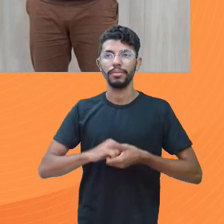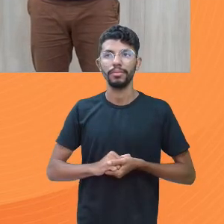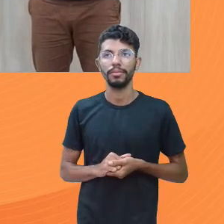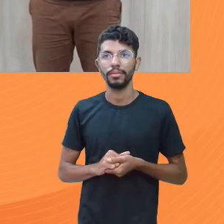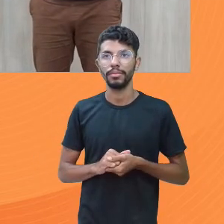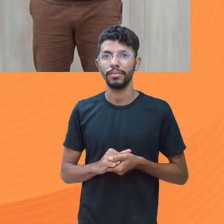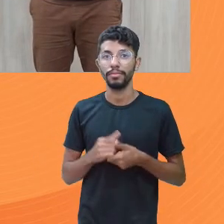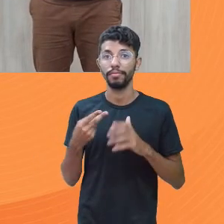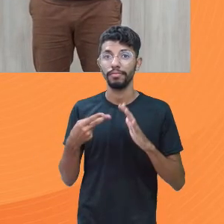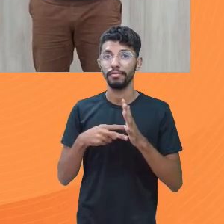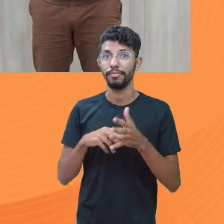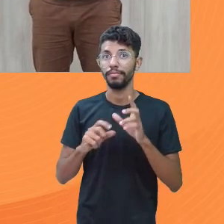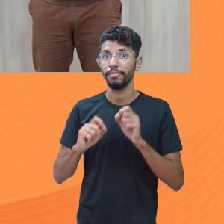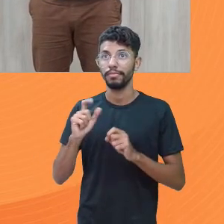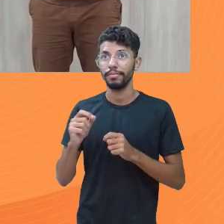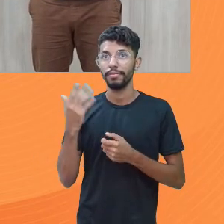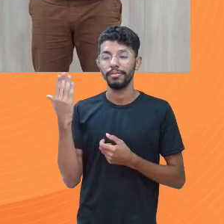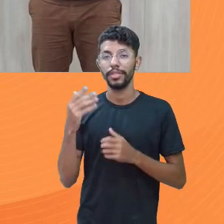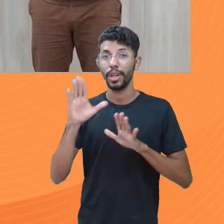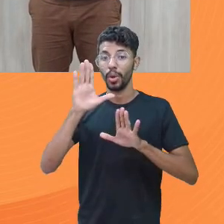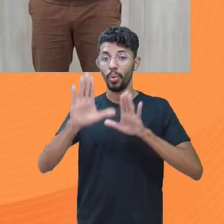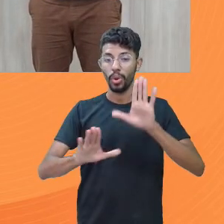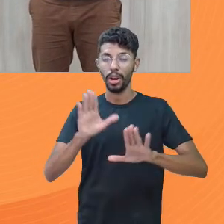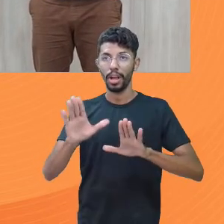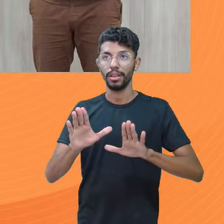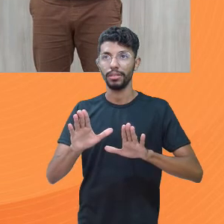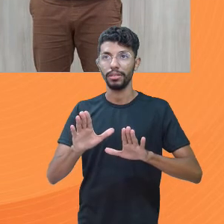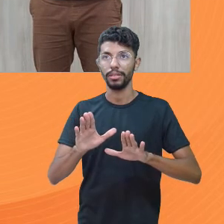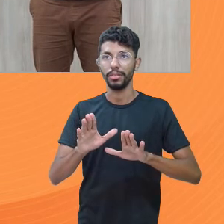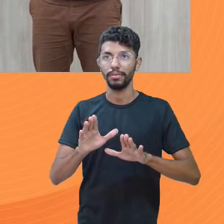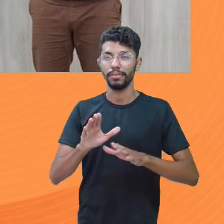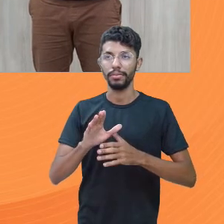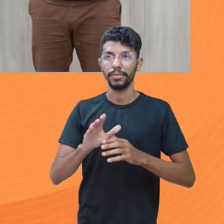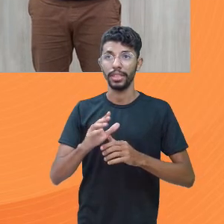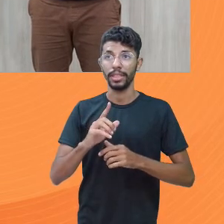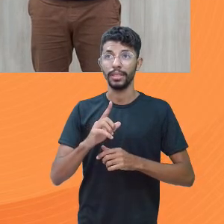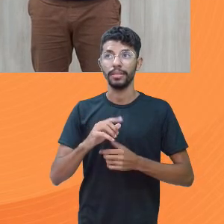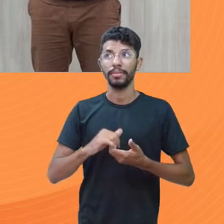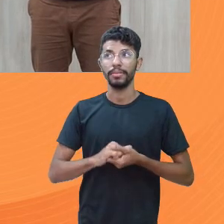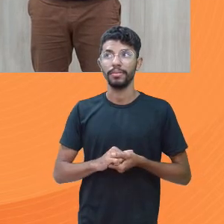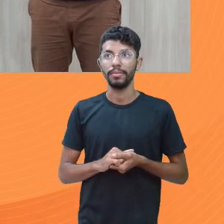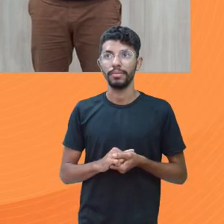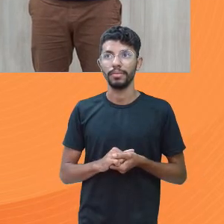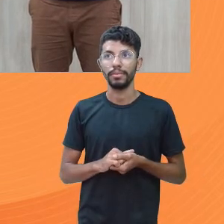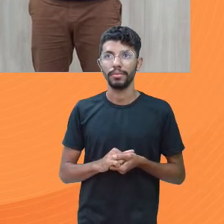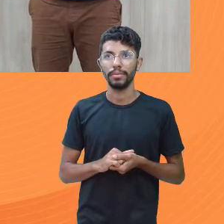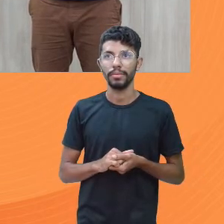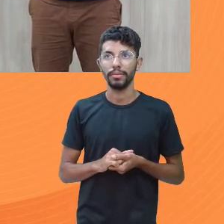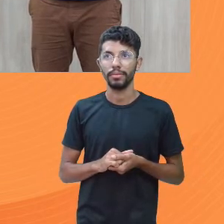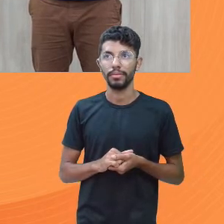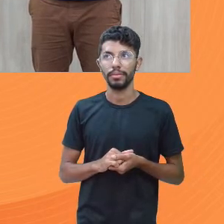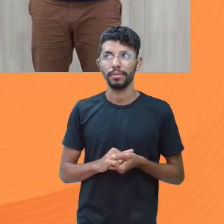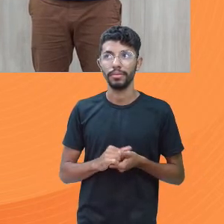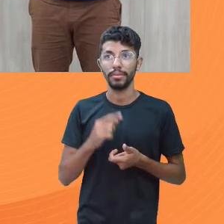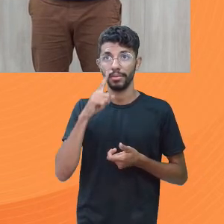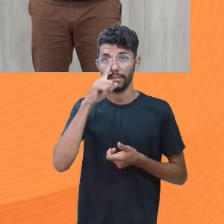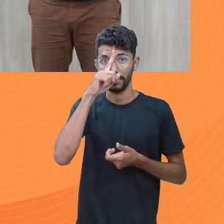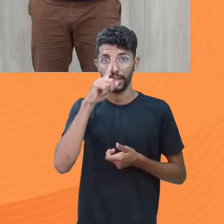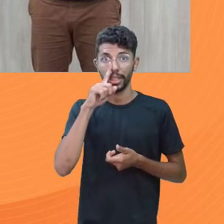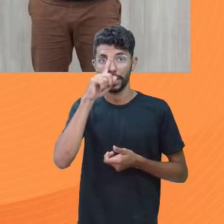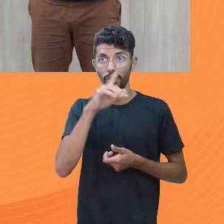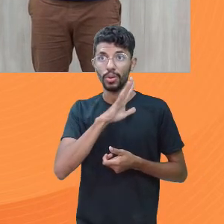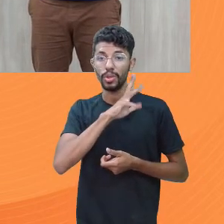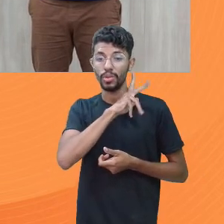open. Ou seja, cuidado. Dangerous é perigoso. Animal, animal, certo? Do